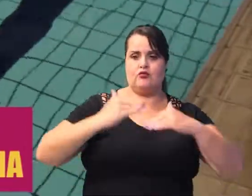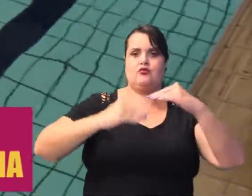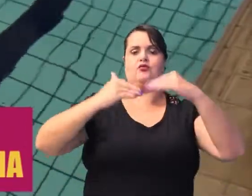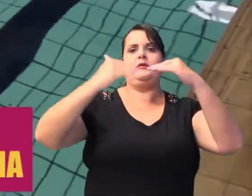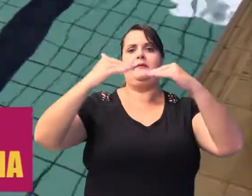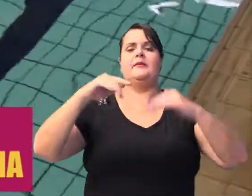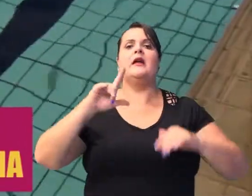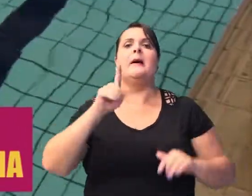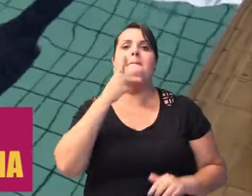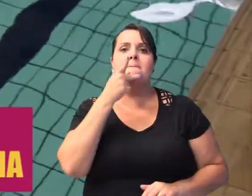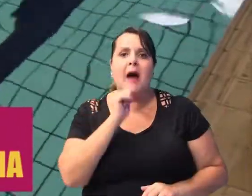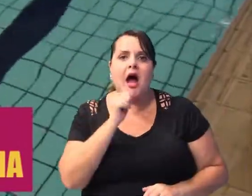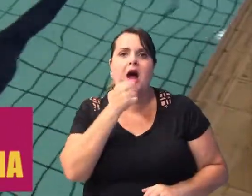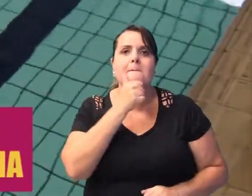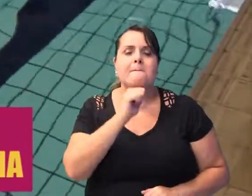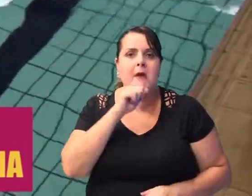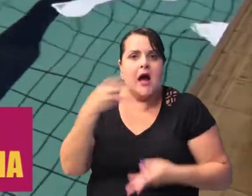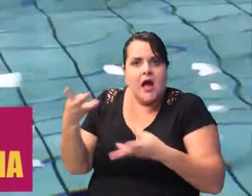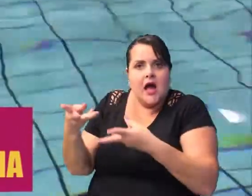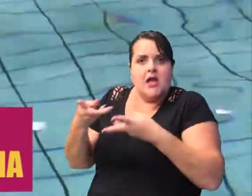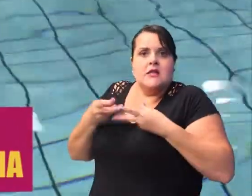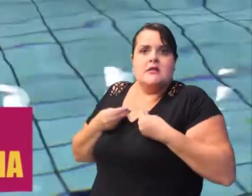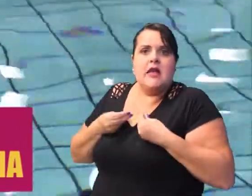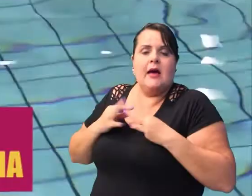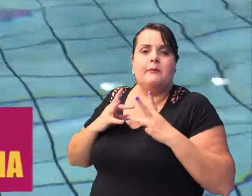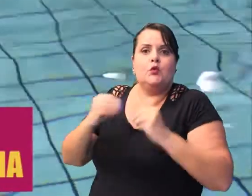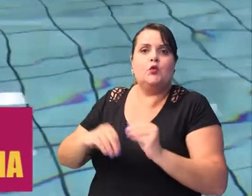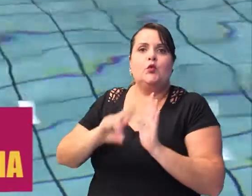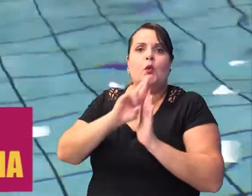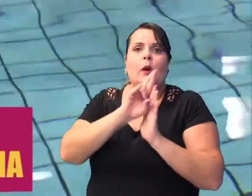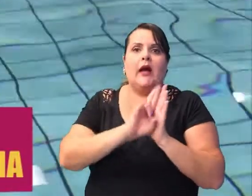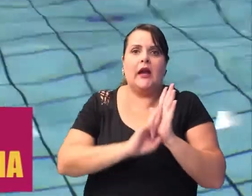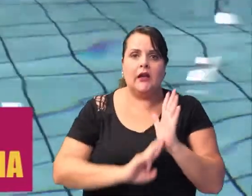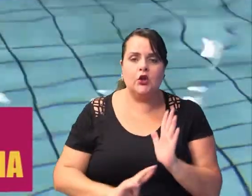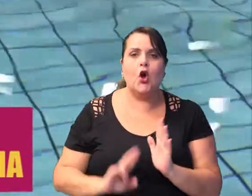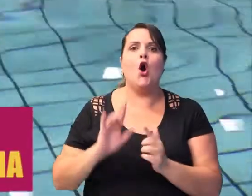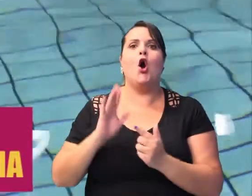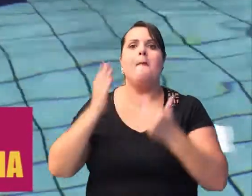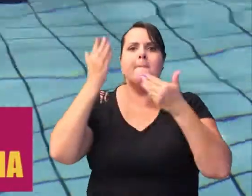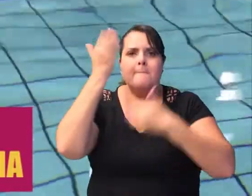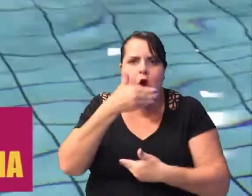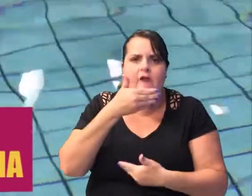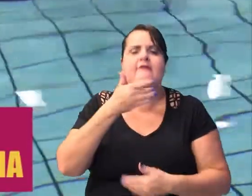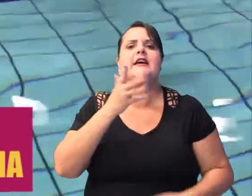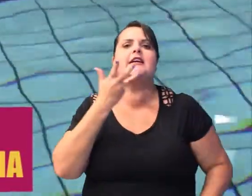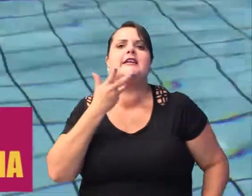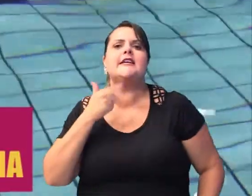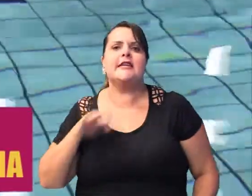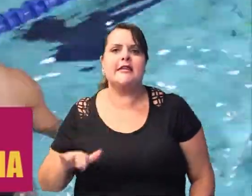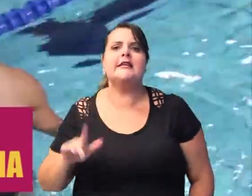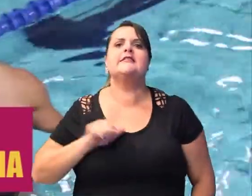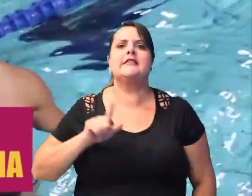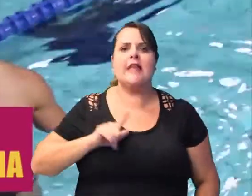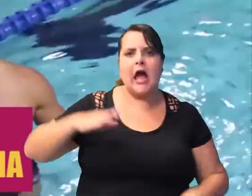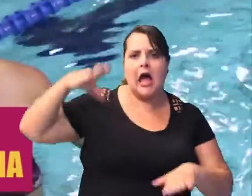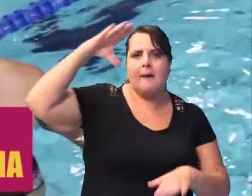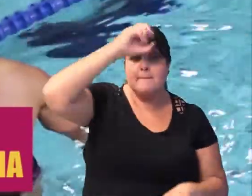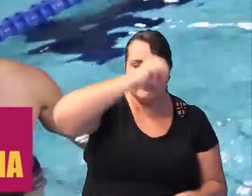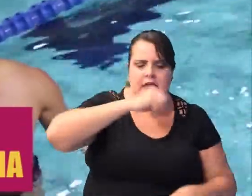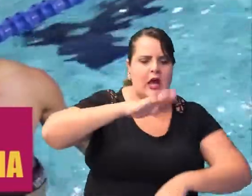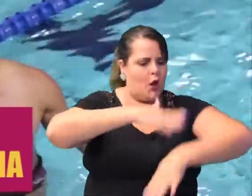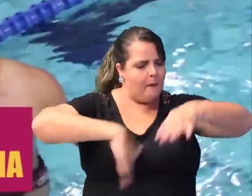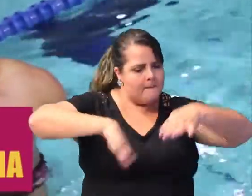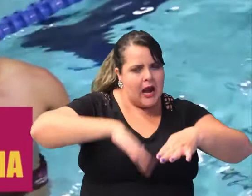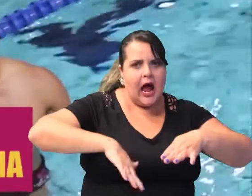recebem relatórios de toda a evolução de todos os gestos técnicos os nados do braço pernada o